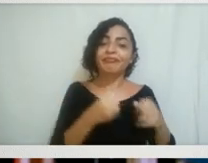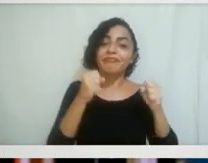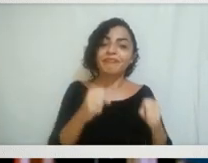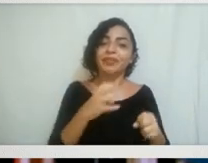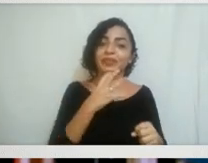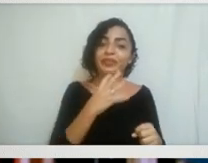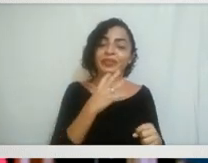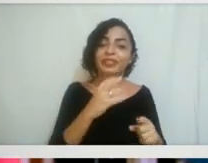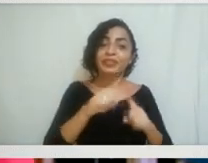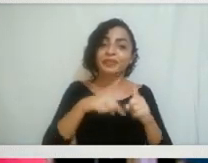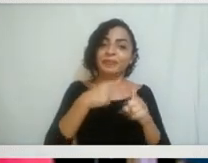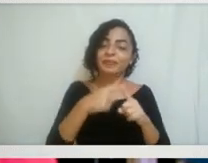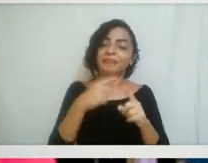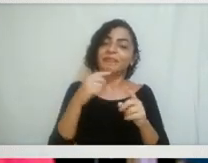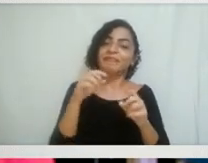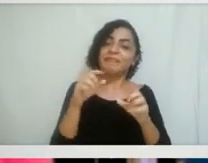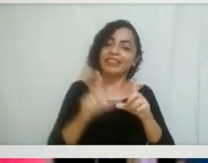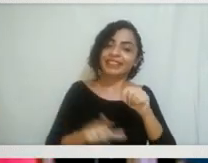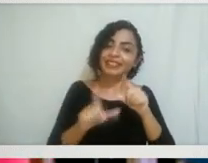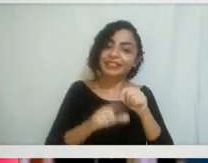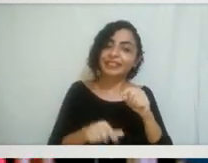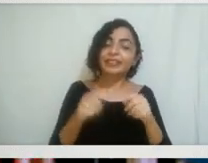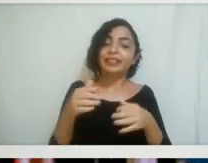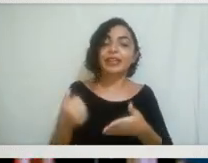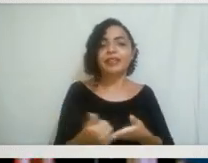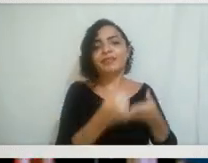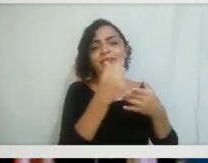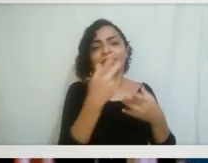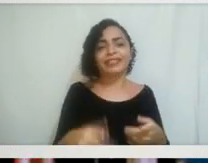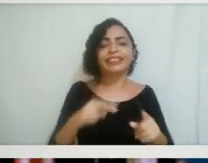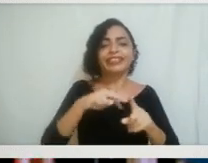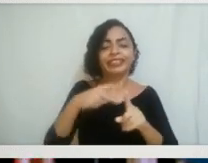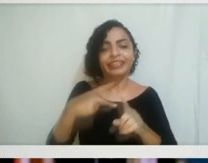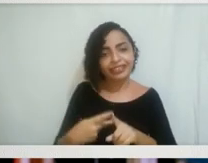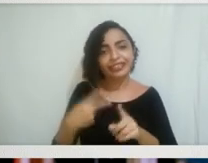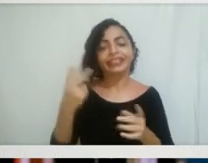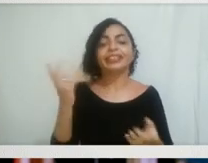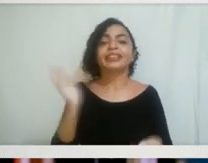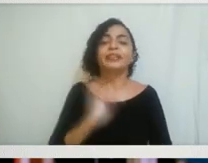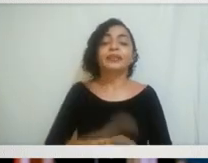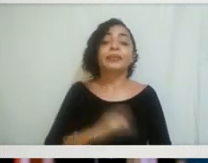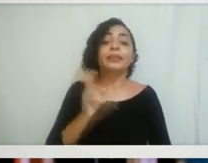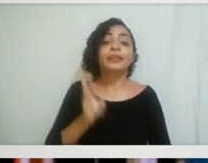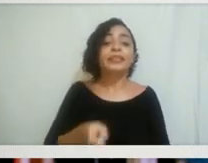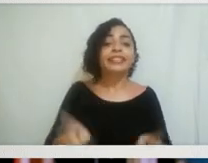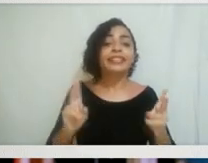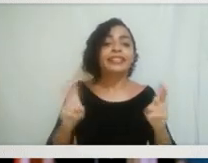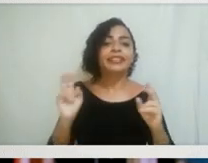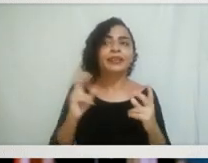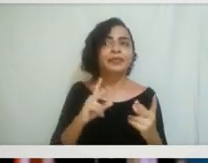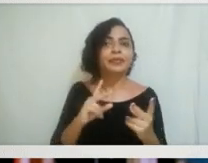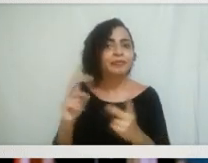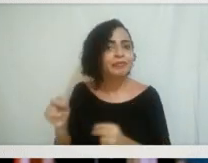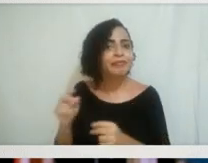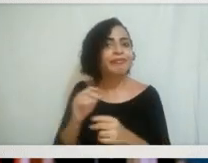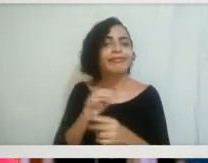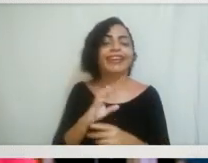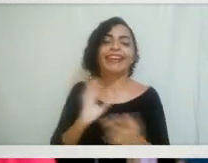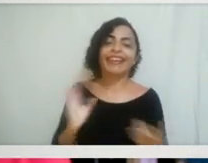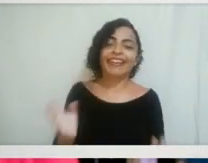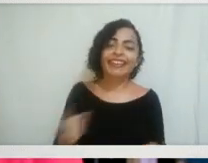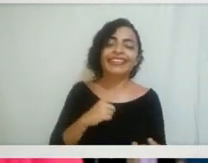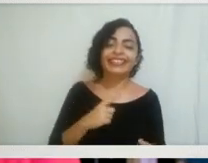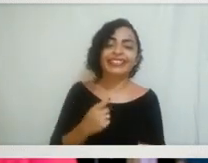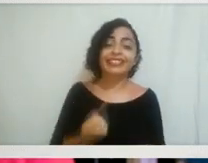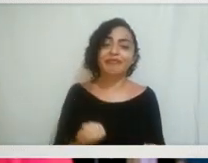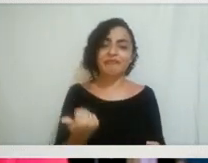você pode conhecer o Clube Mais Seleção e contribuir com o canal, e você vai ficar recebendo algumas